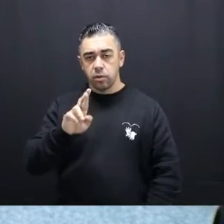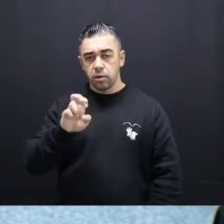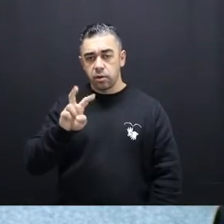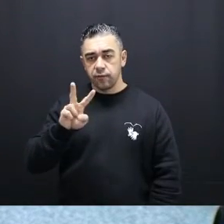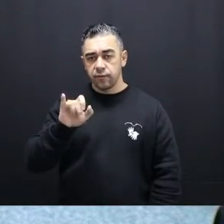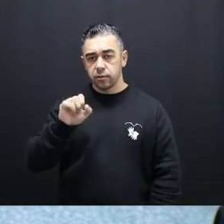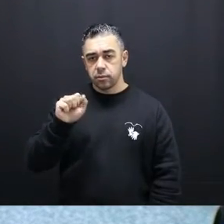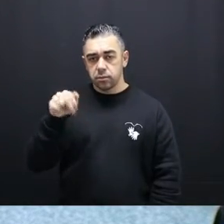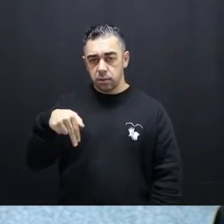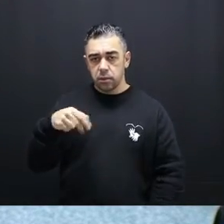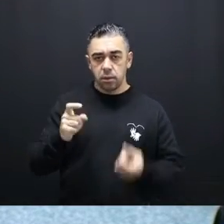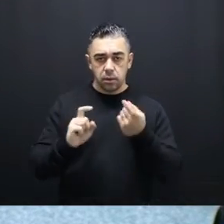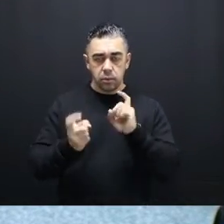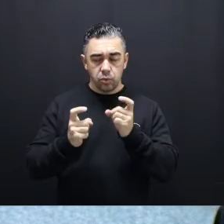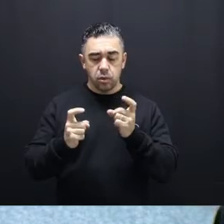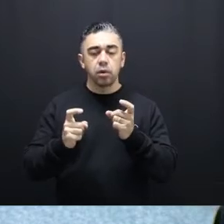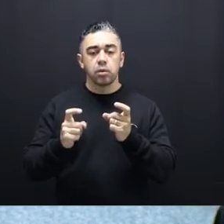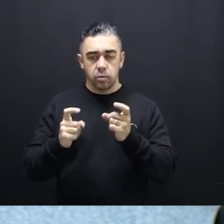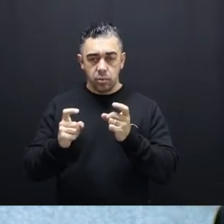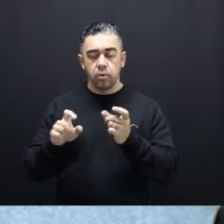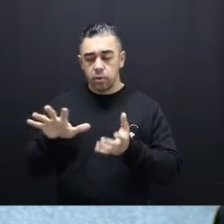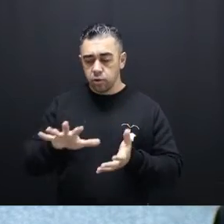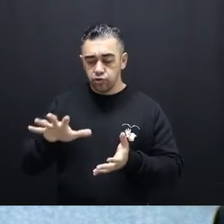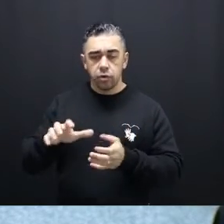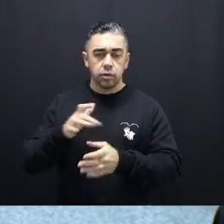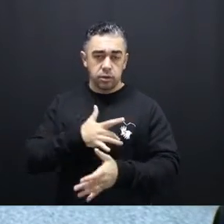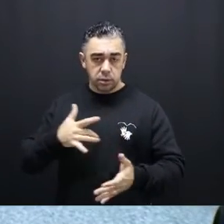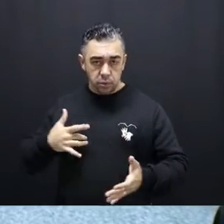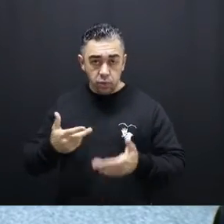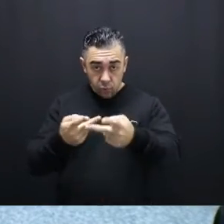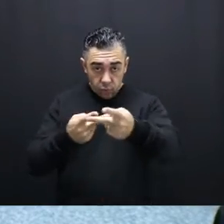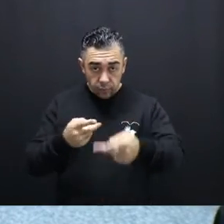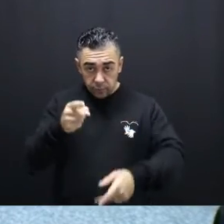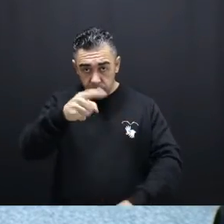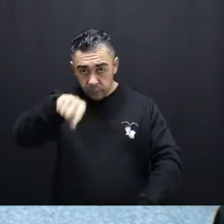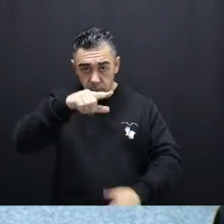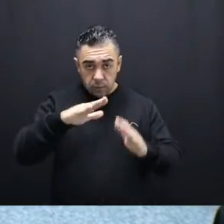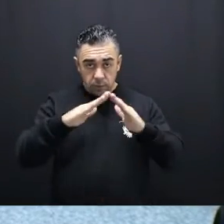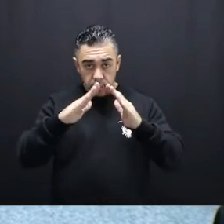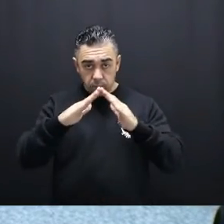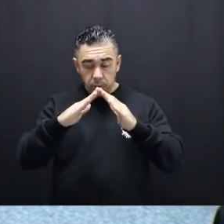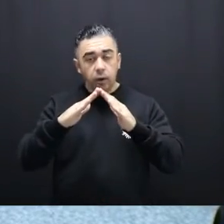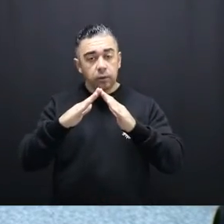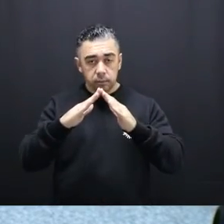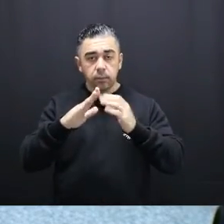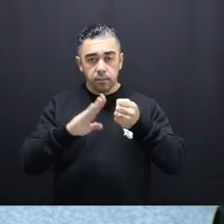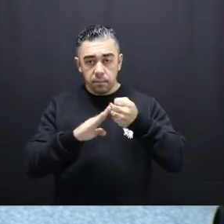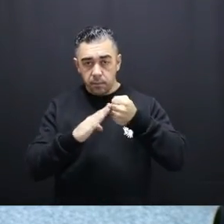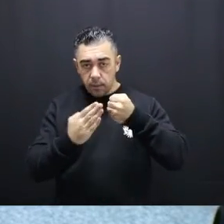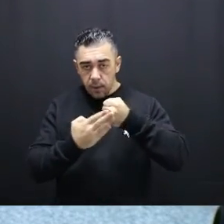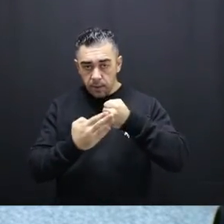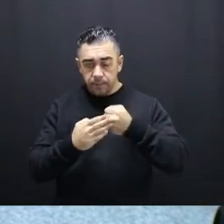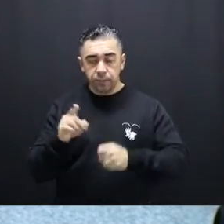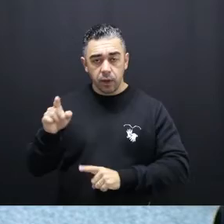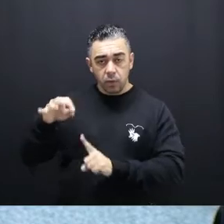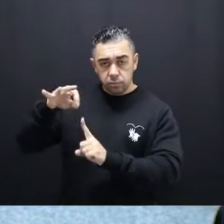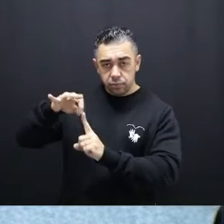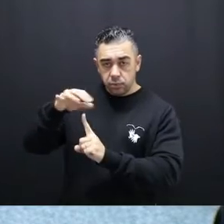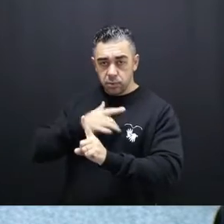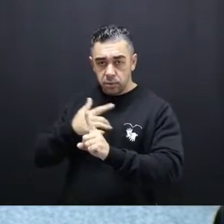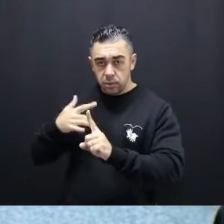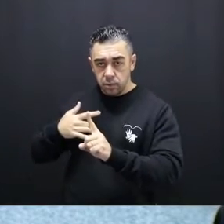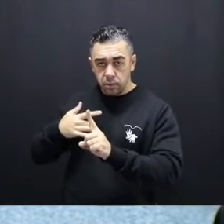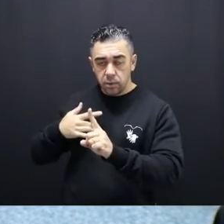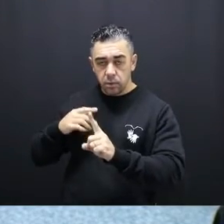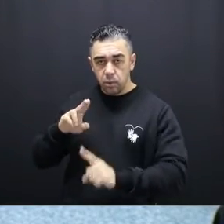temos a reunião do conselho local da saúde é um faço esse convite aí aos moradores da região ao Bessa lê o g